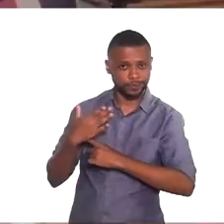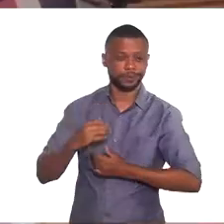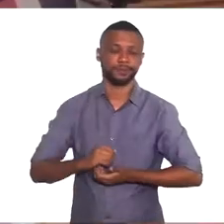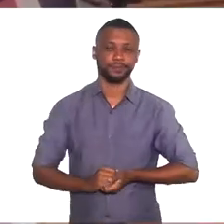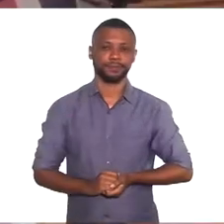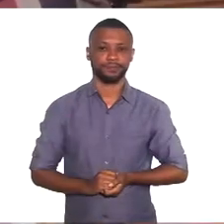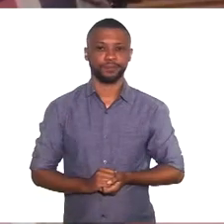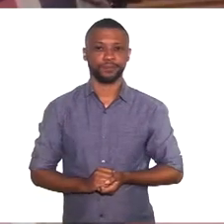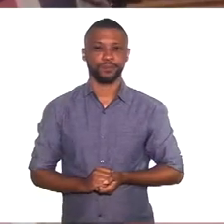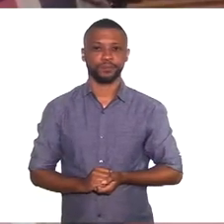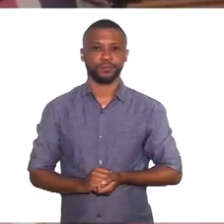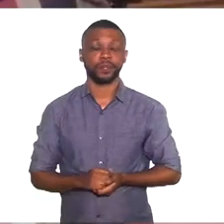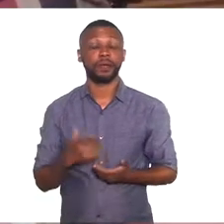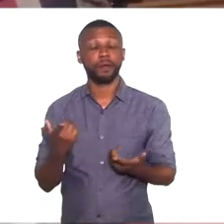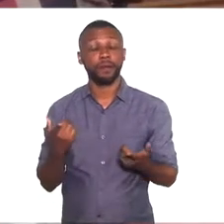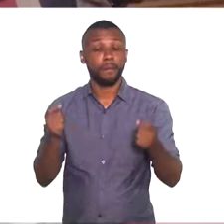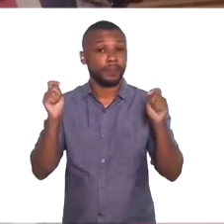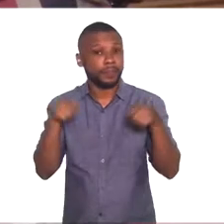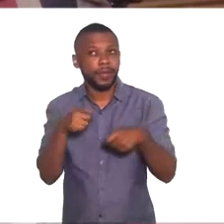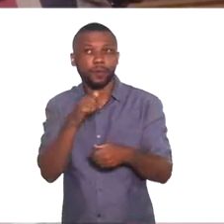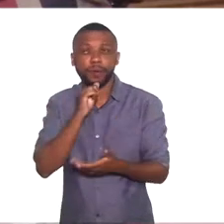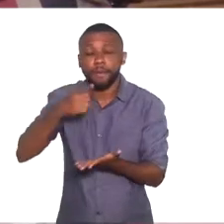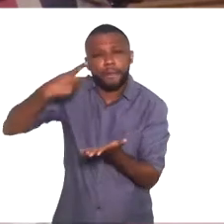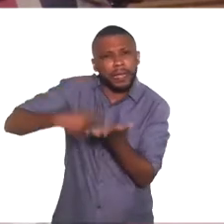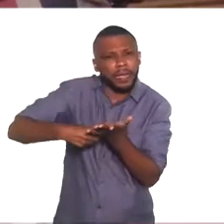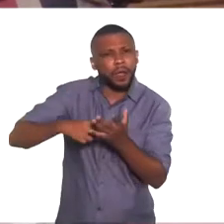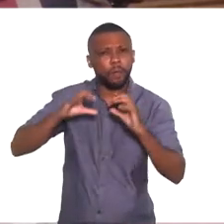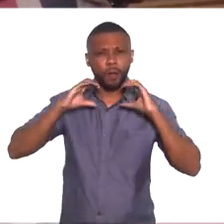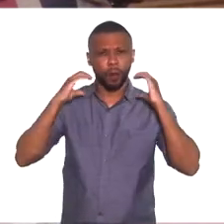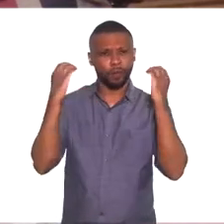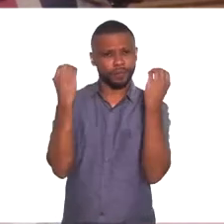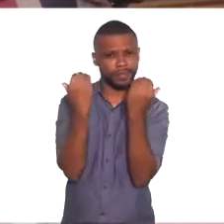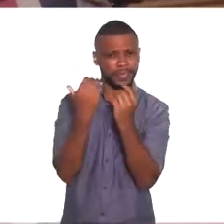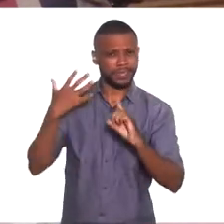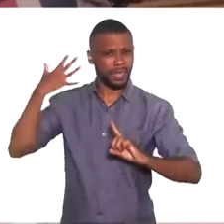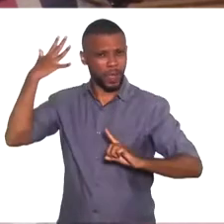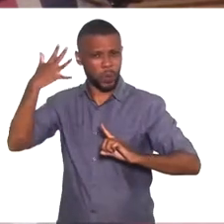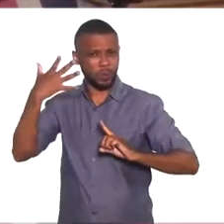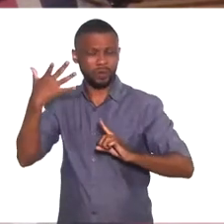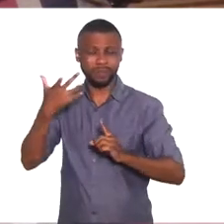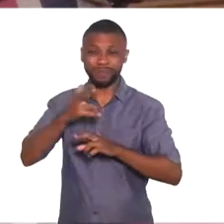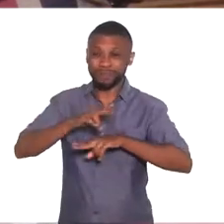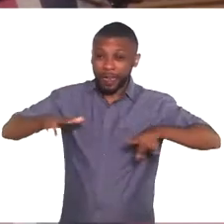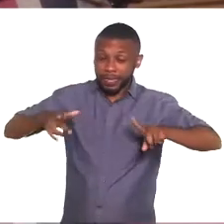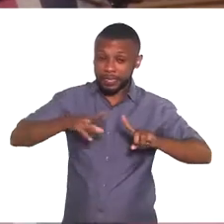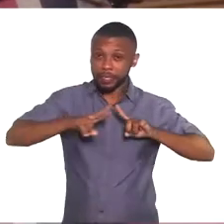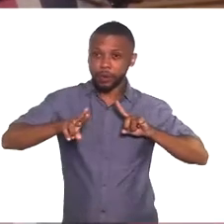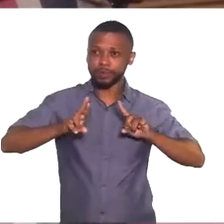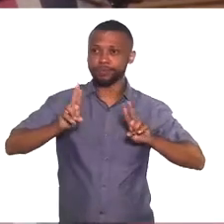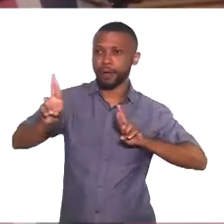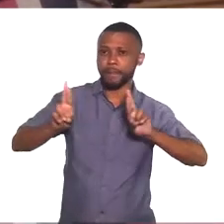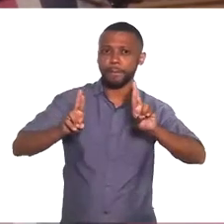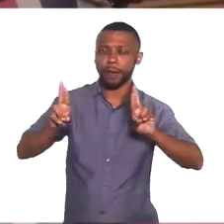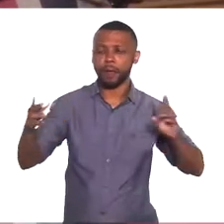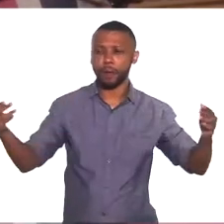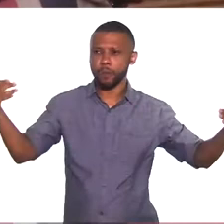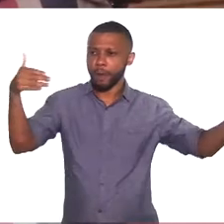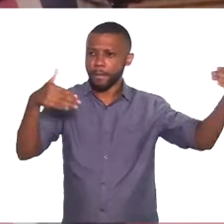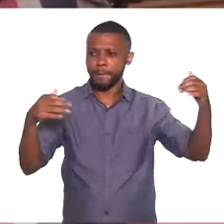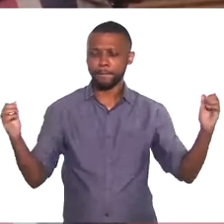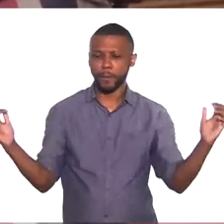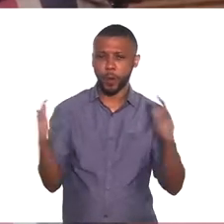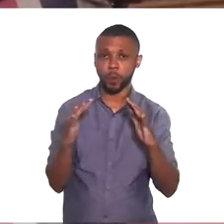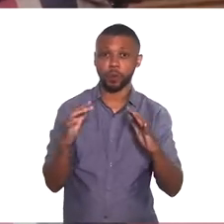nos ajudam porque para poder fazer uma conferência é uma reunião com representantes de várias